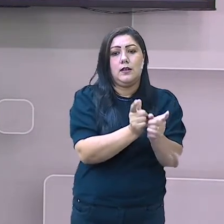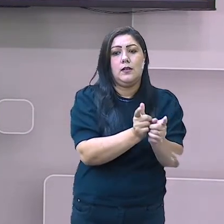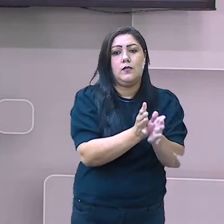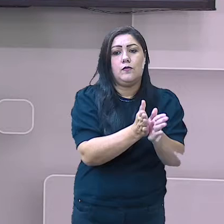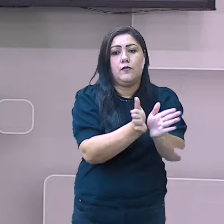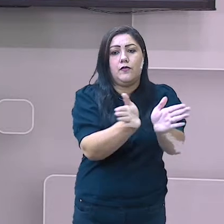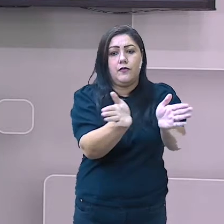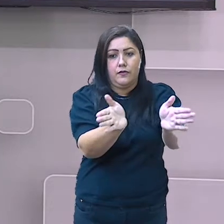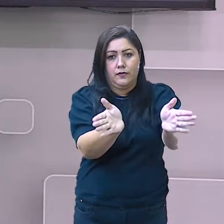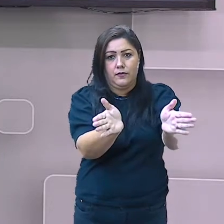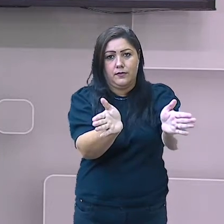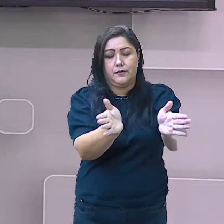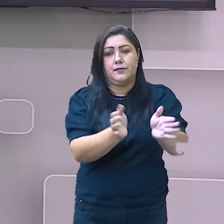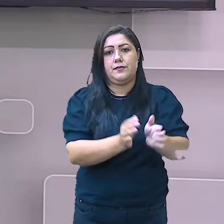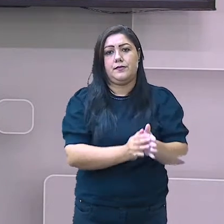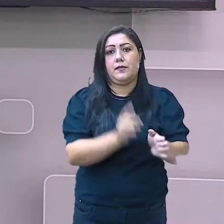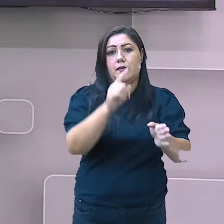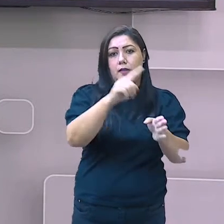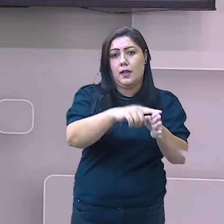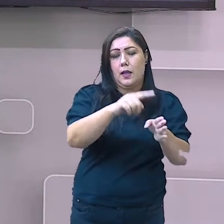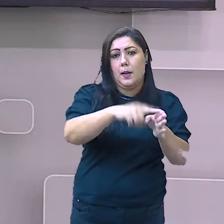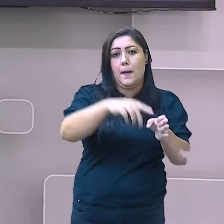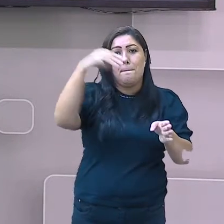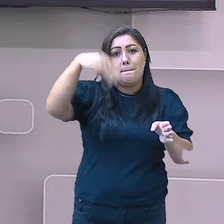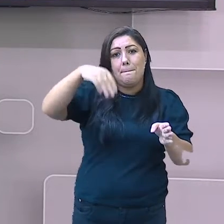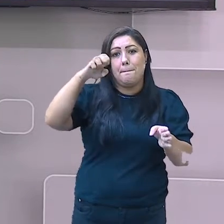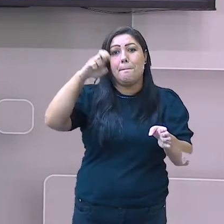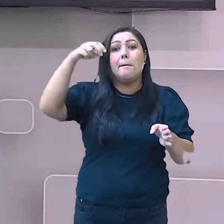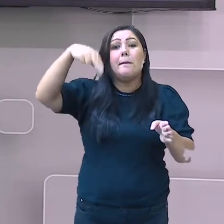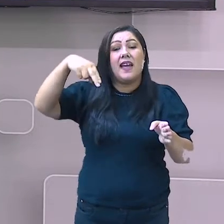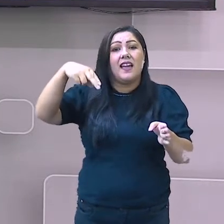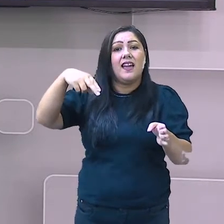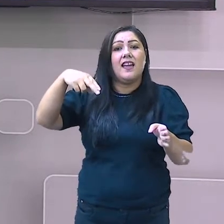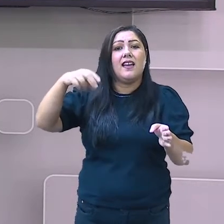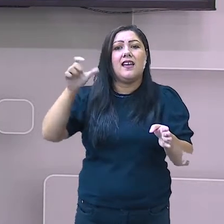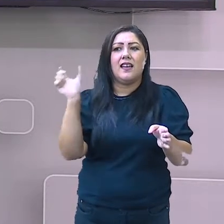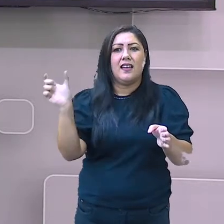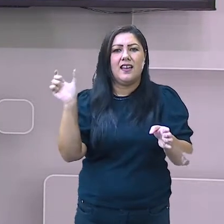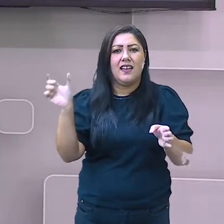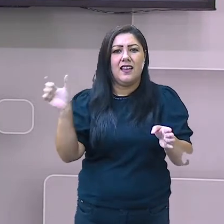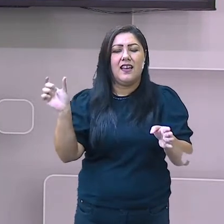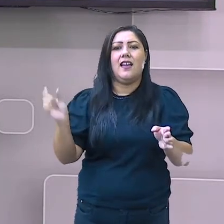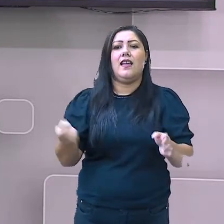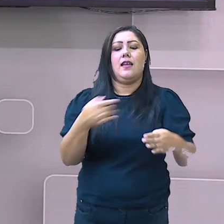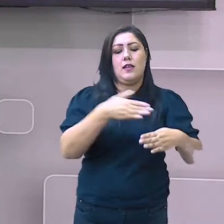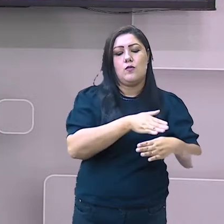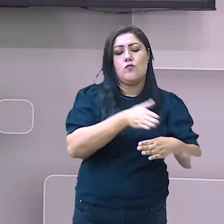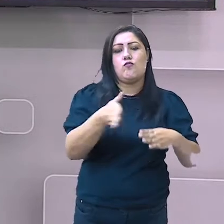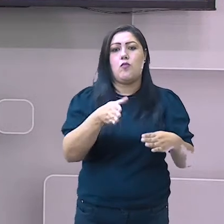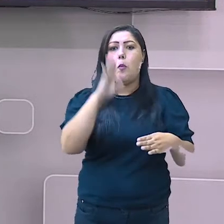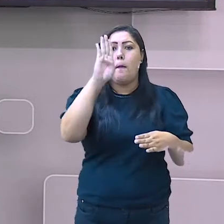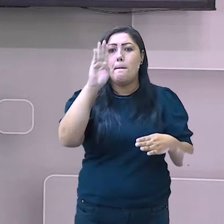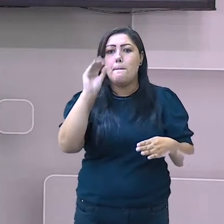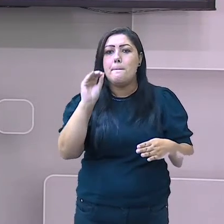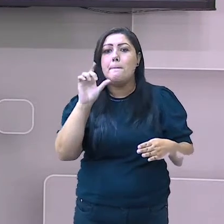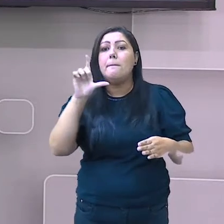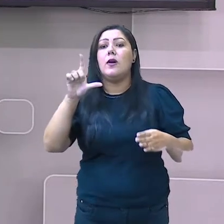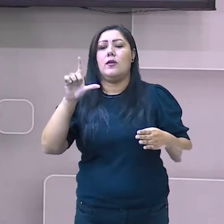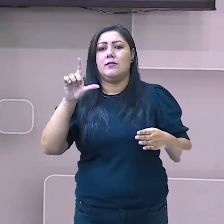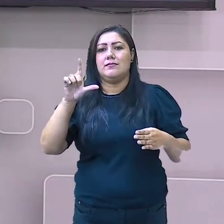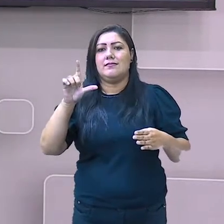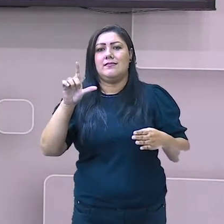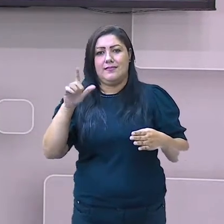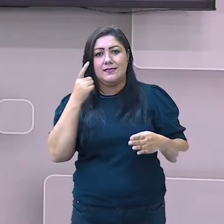frações, né, principais, os mencheviques e os bolcheviques. Esses dois